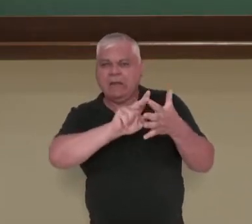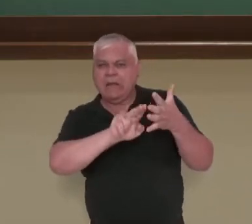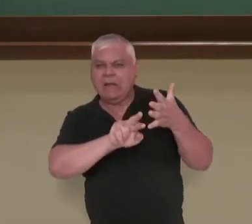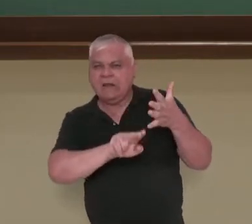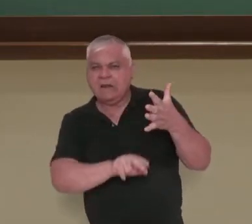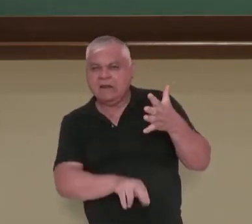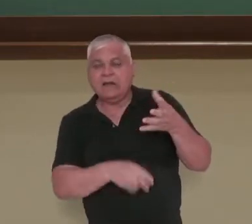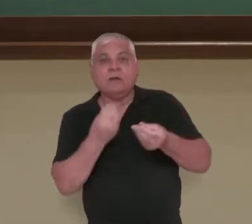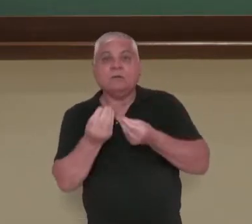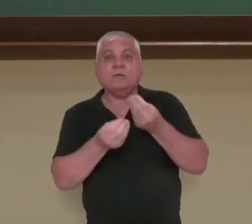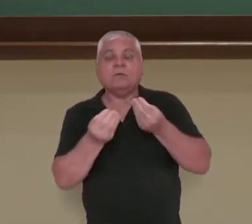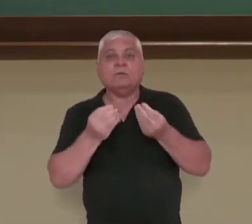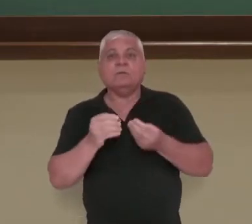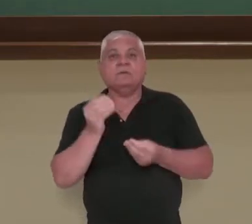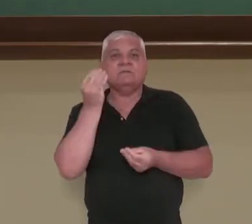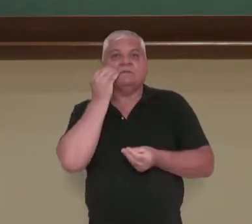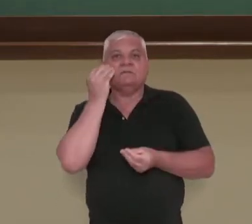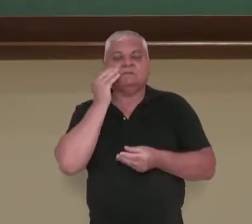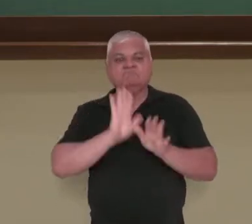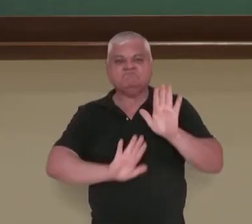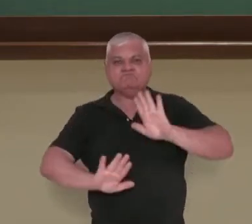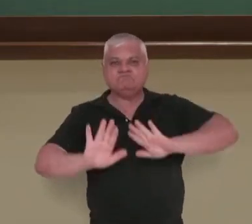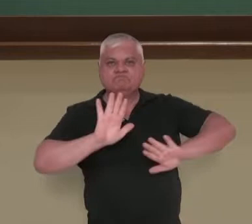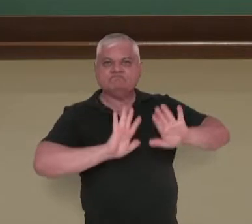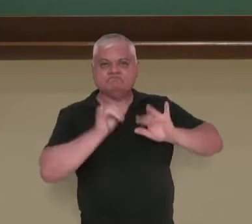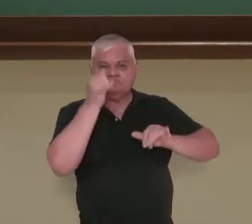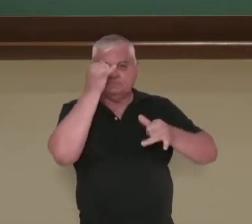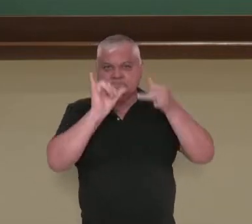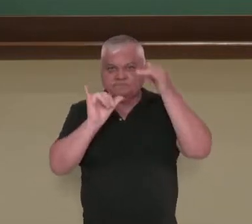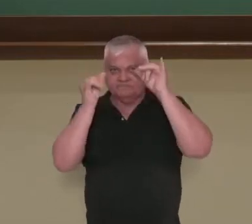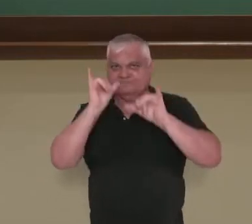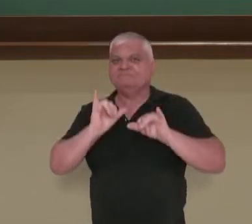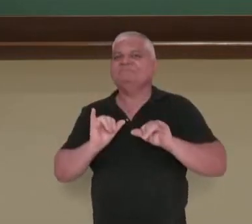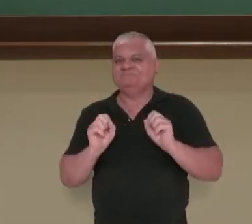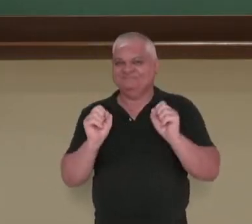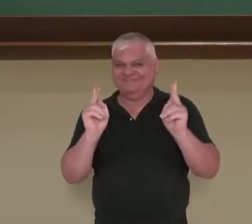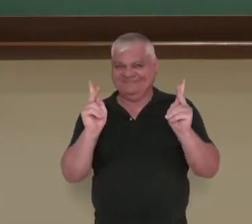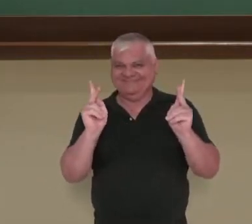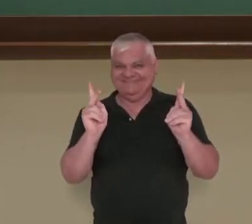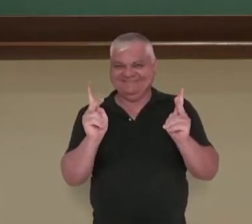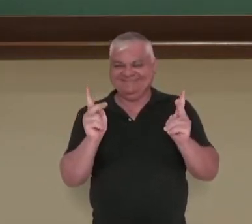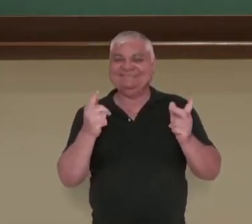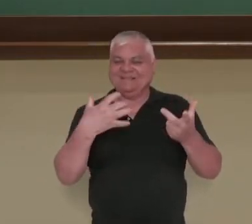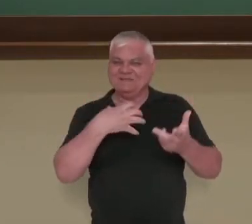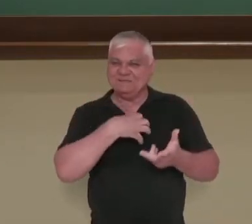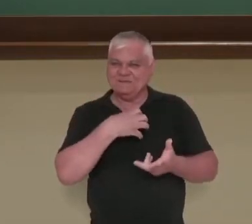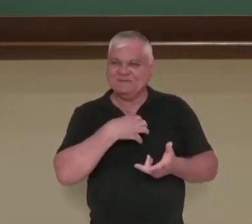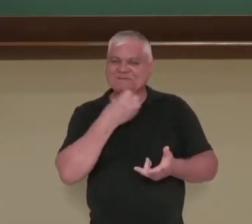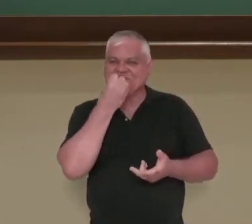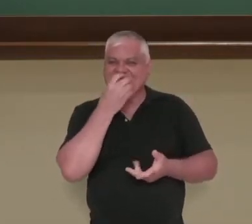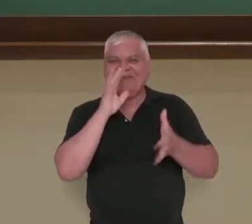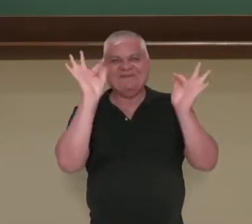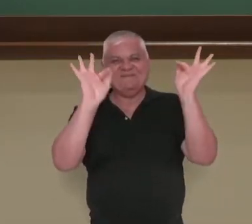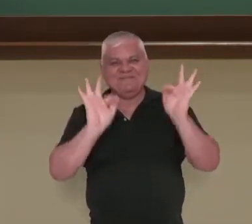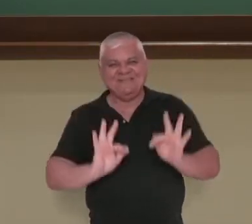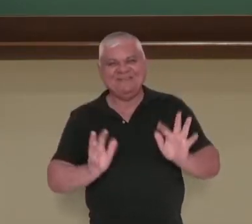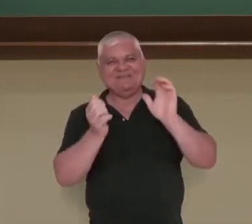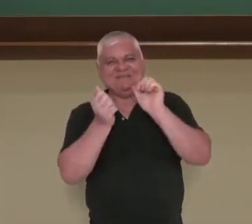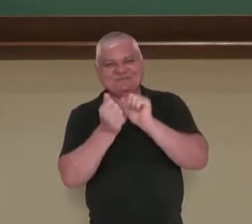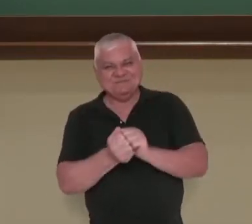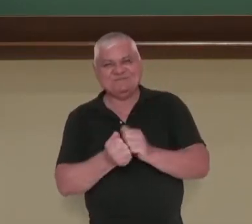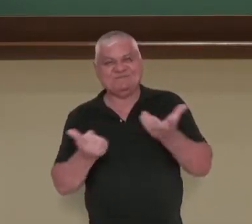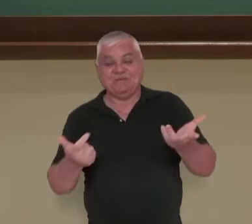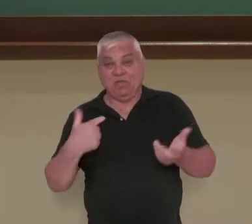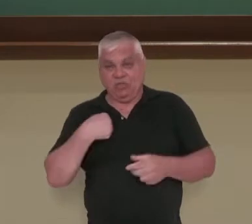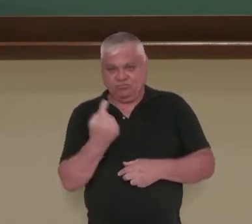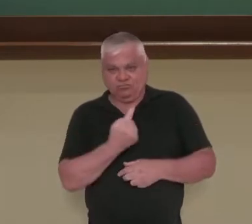possamos, de maneira eficaz, nos prevenirmos contra elas, ok? Estou muito bem, estou feliz de estar aqui com você e nós